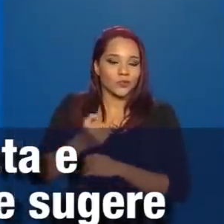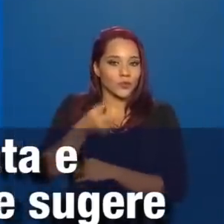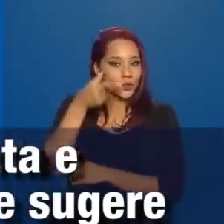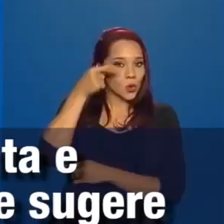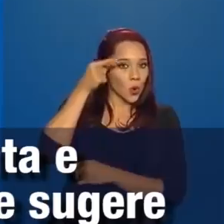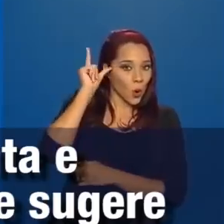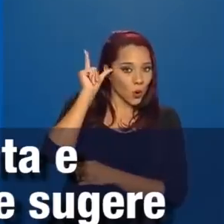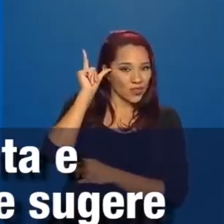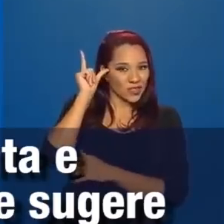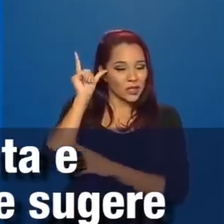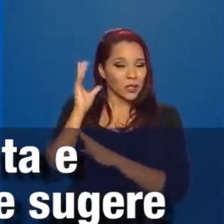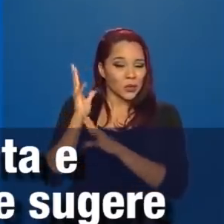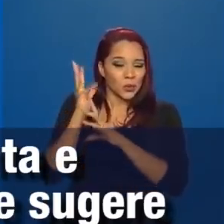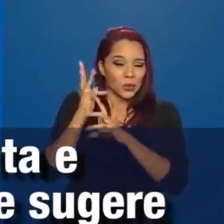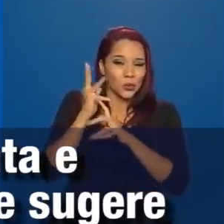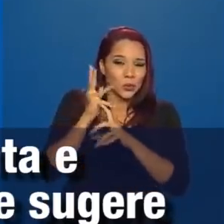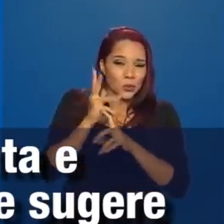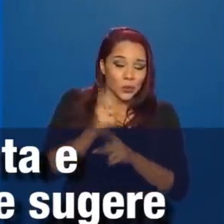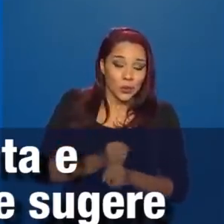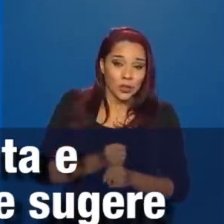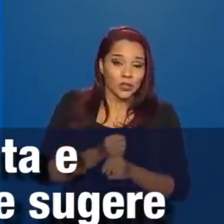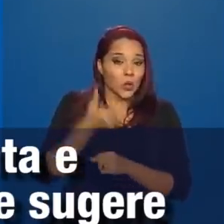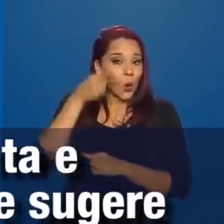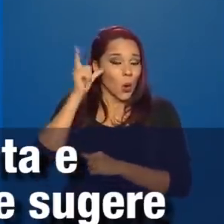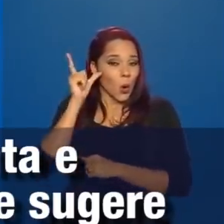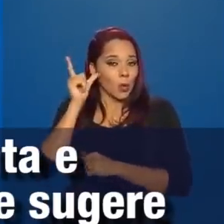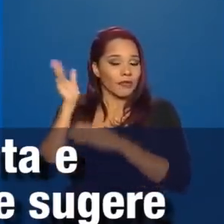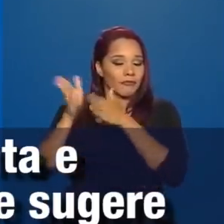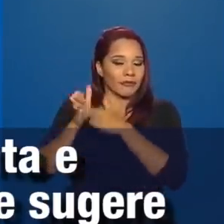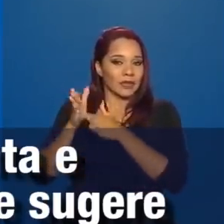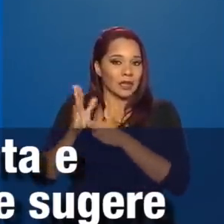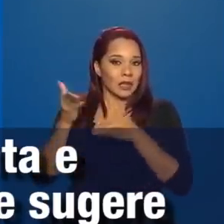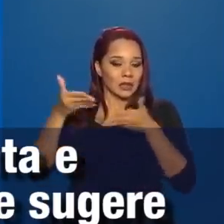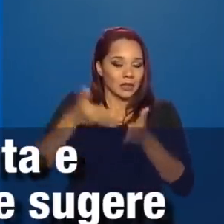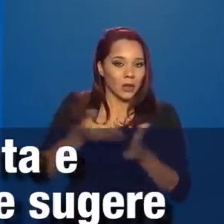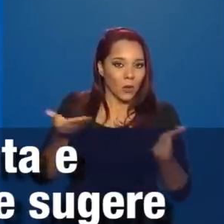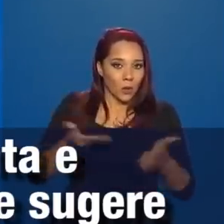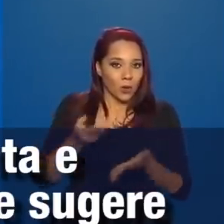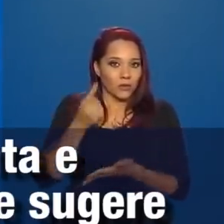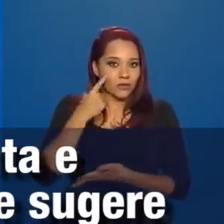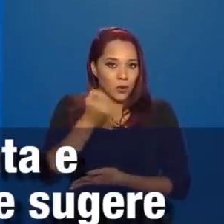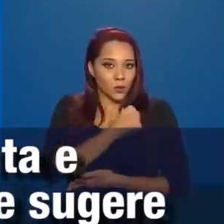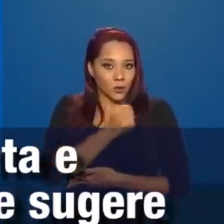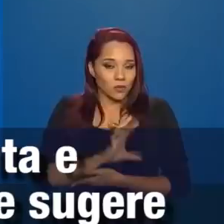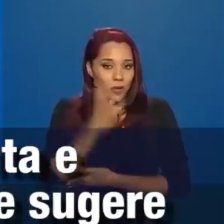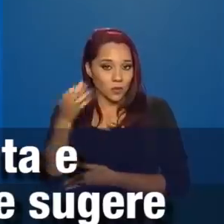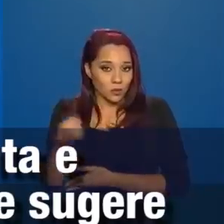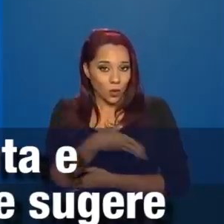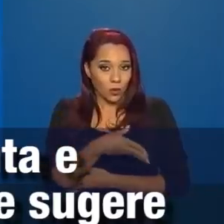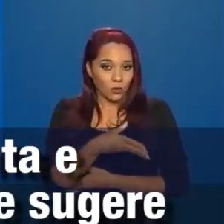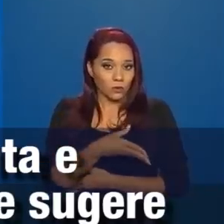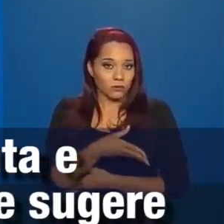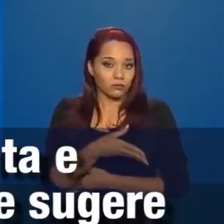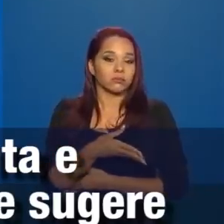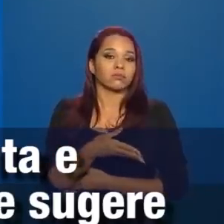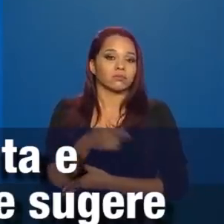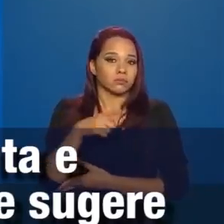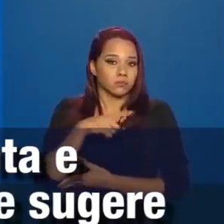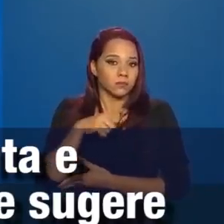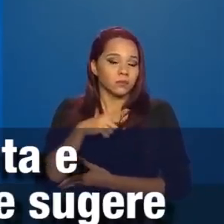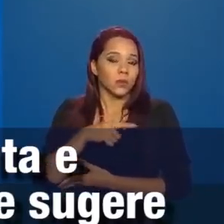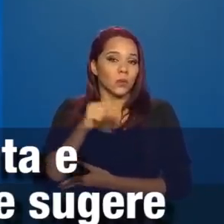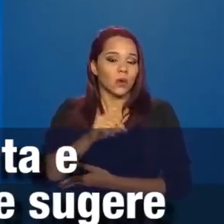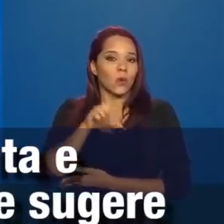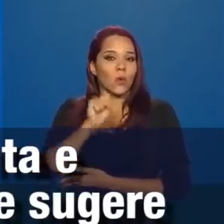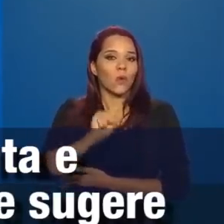o total de casos acumulados até ontem, considerando o número de casos novos, 926, nós temos